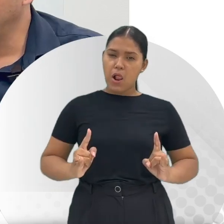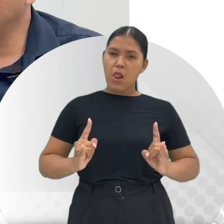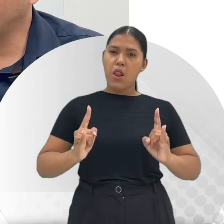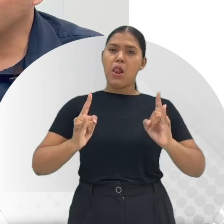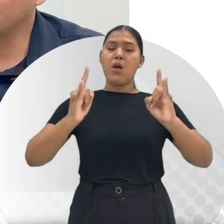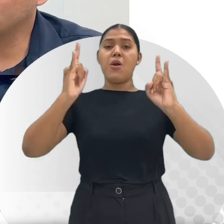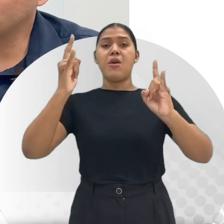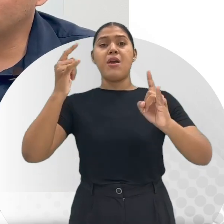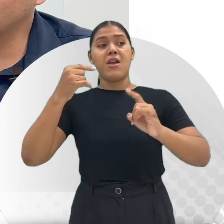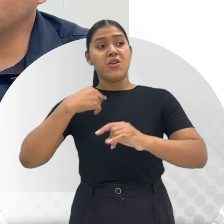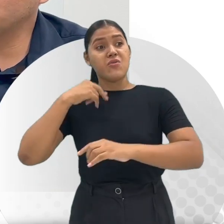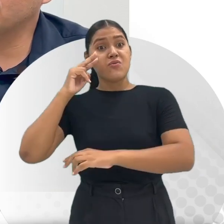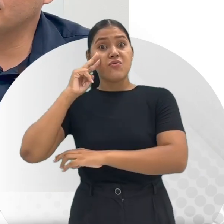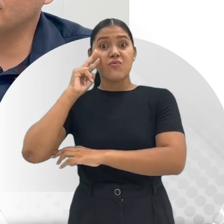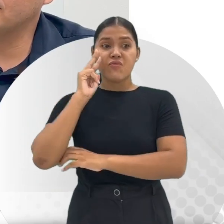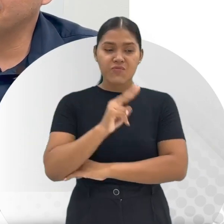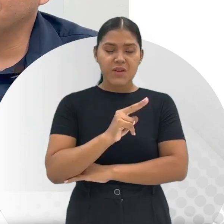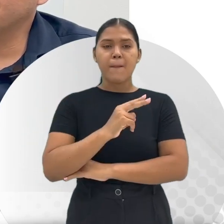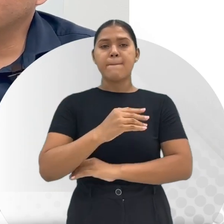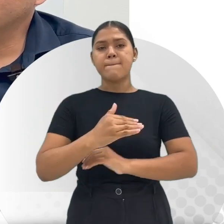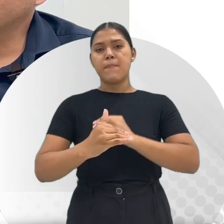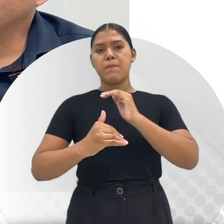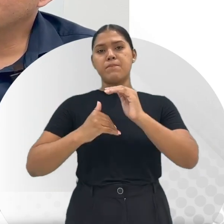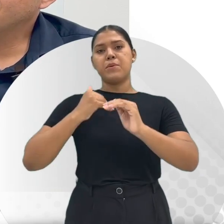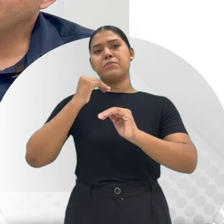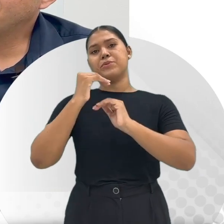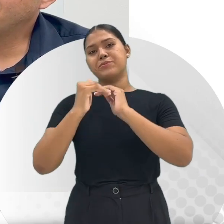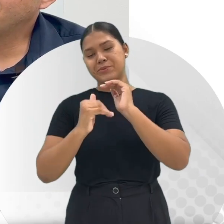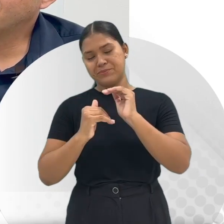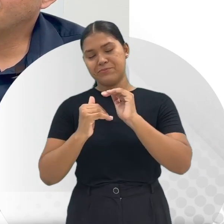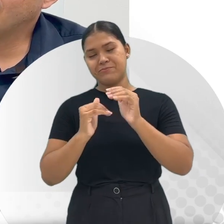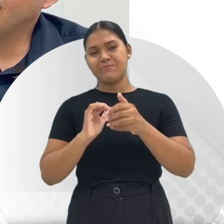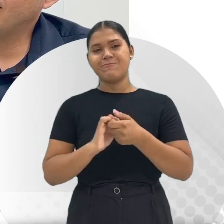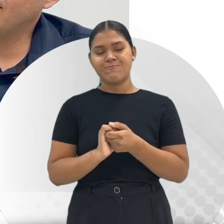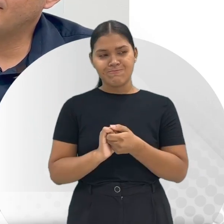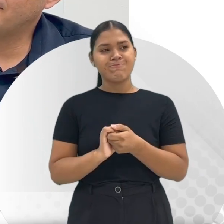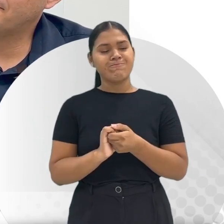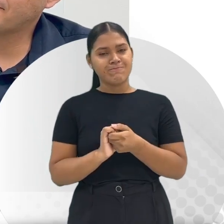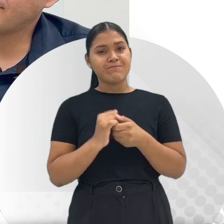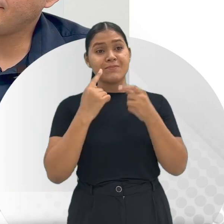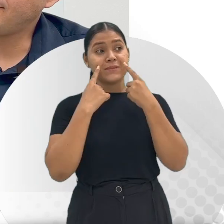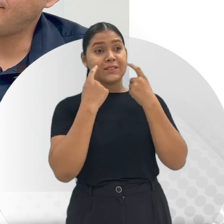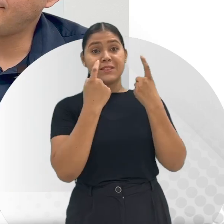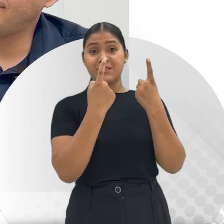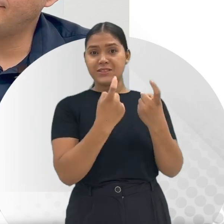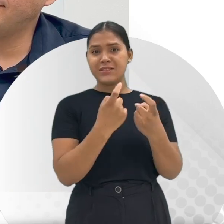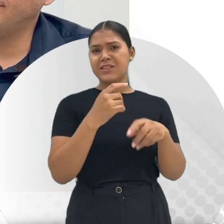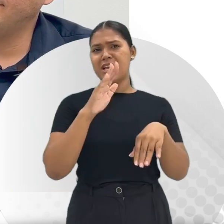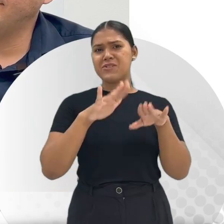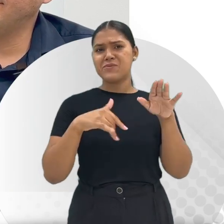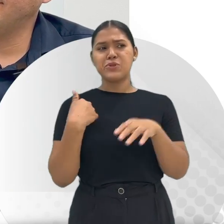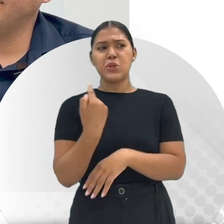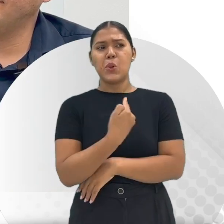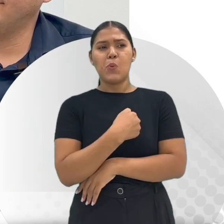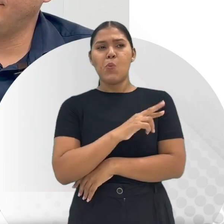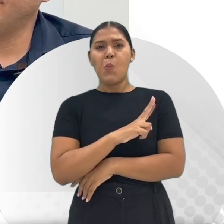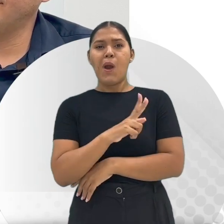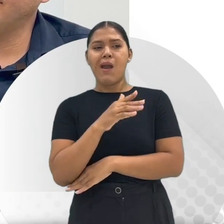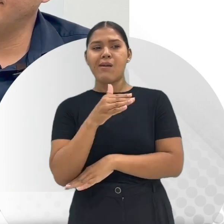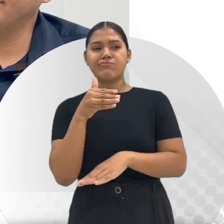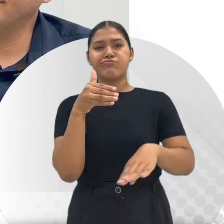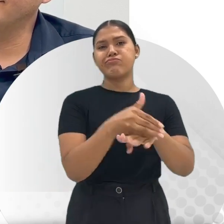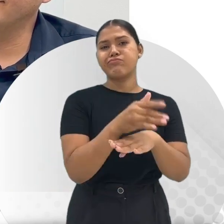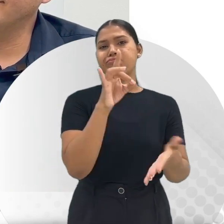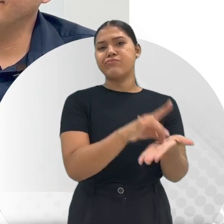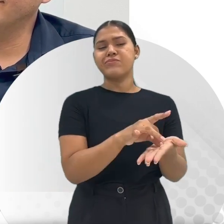aluno, depois como servidor em 2012. É muito interessante, né? Quando às vezes a gente nem é da instituição, mas a gente meio que já está